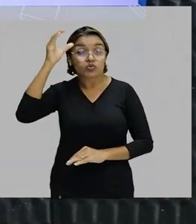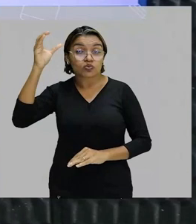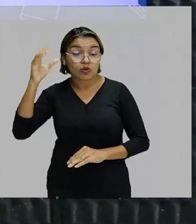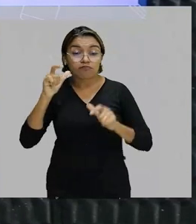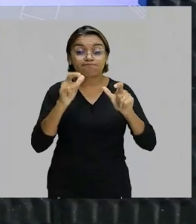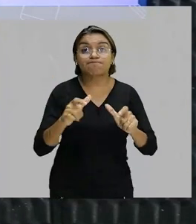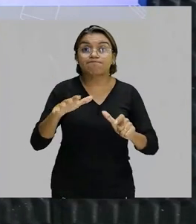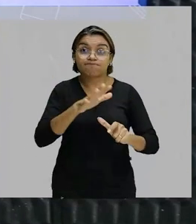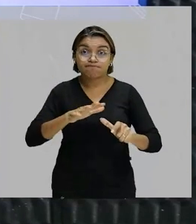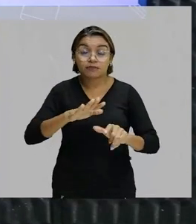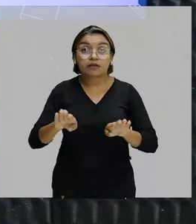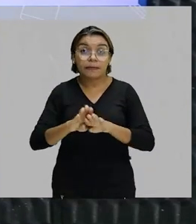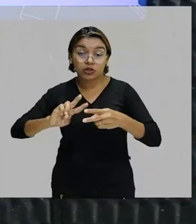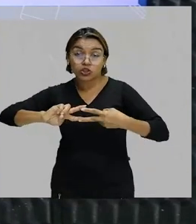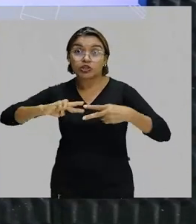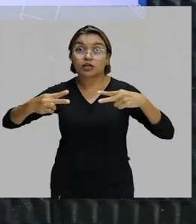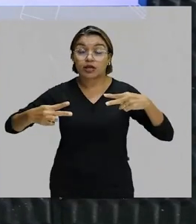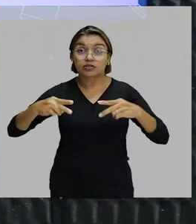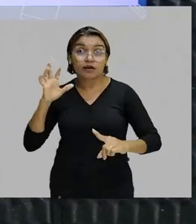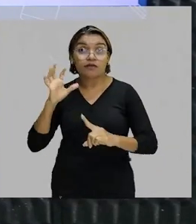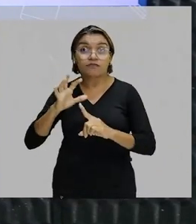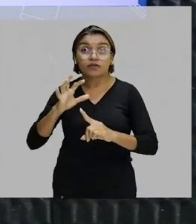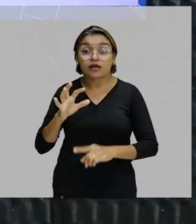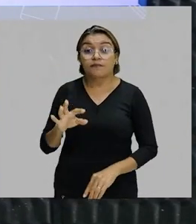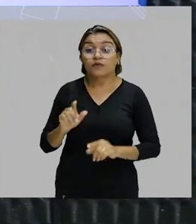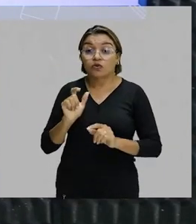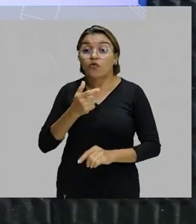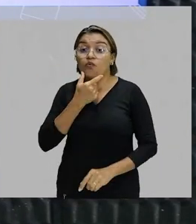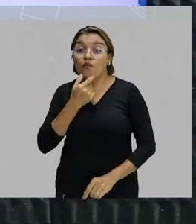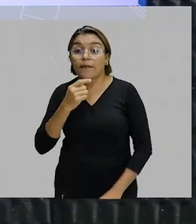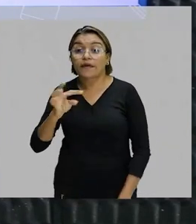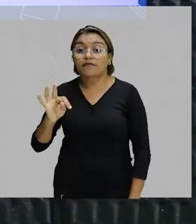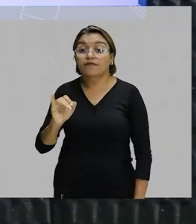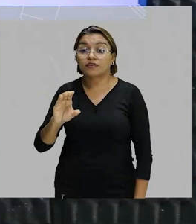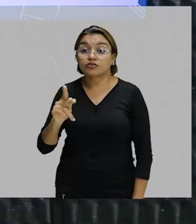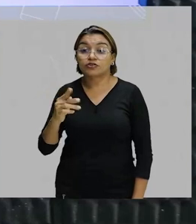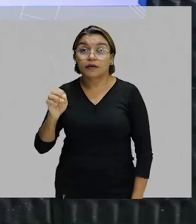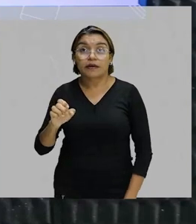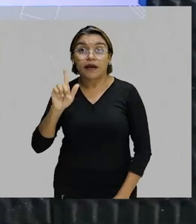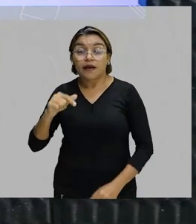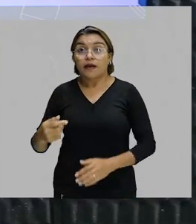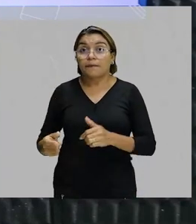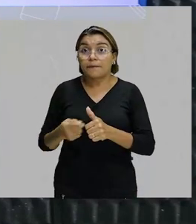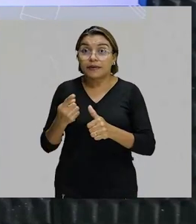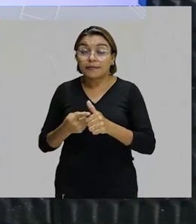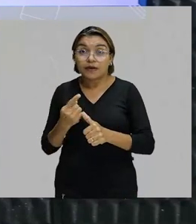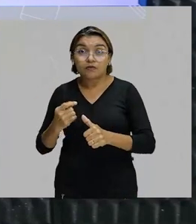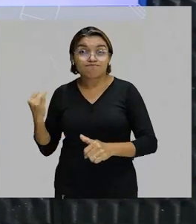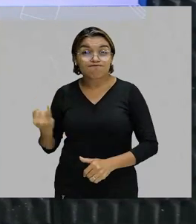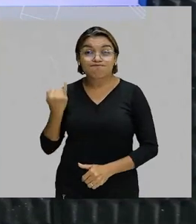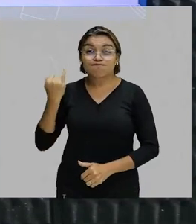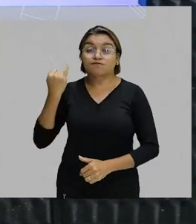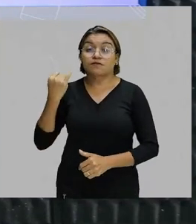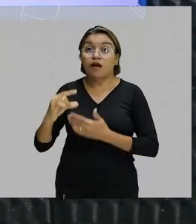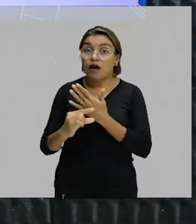territorial e genética fizeram deit o primeiro grande autor das teorias raciais ao defender